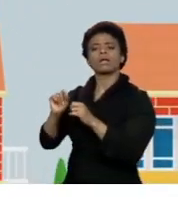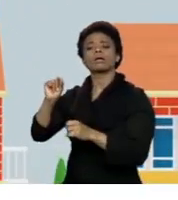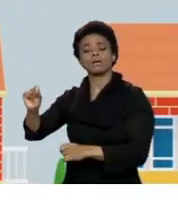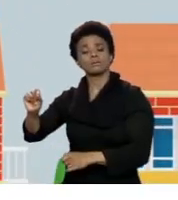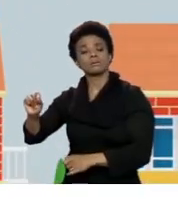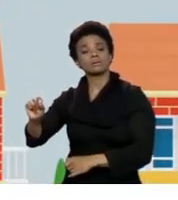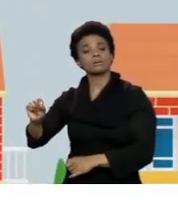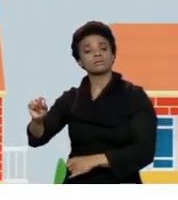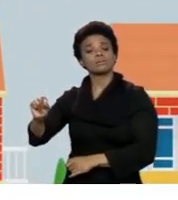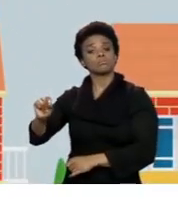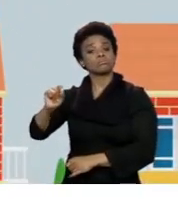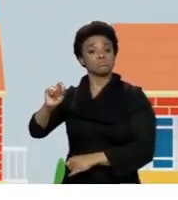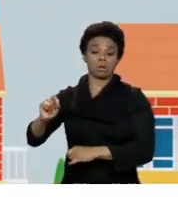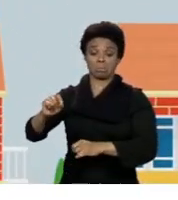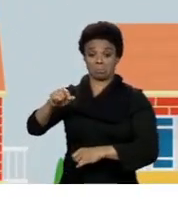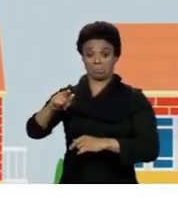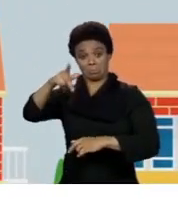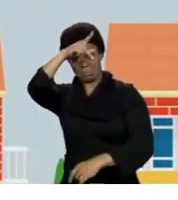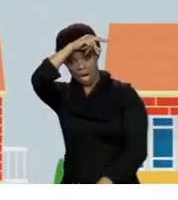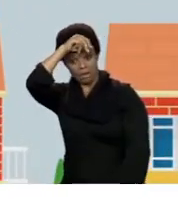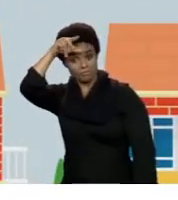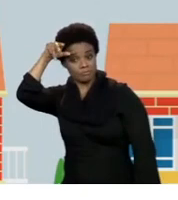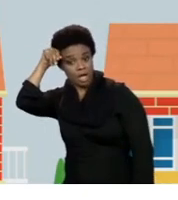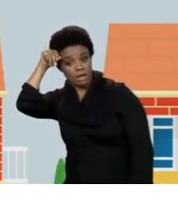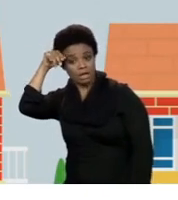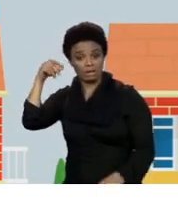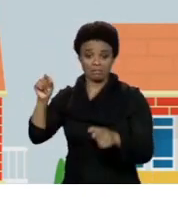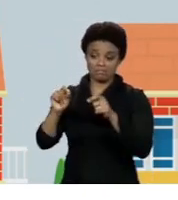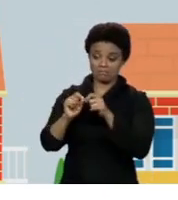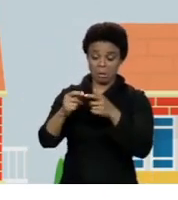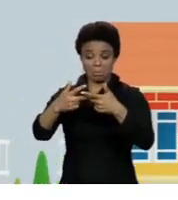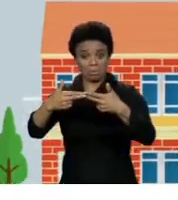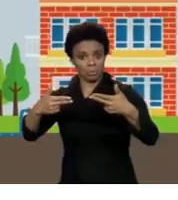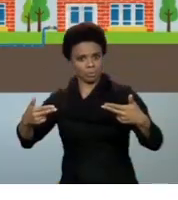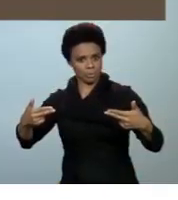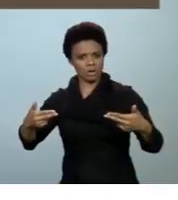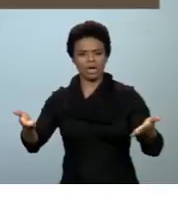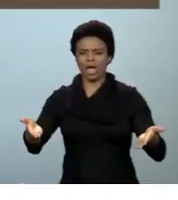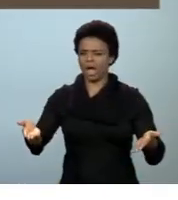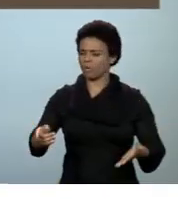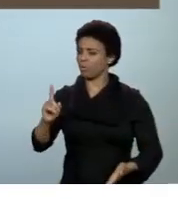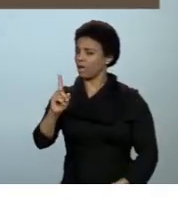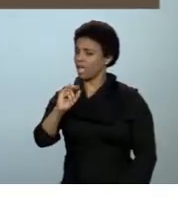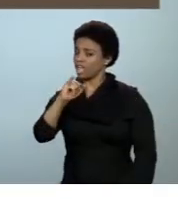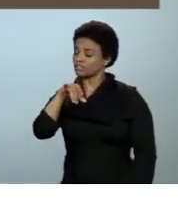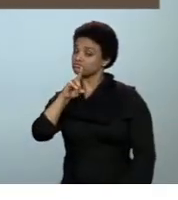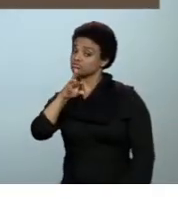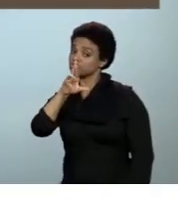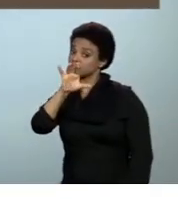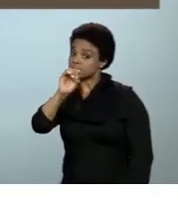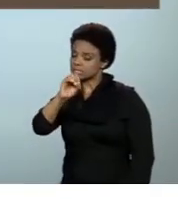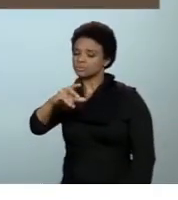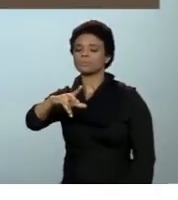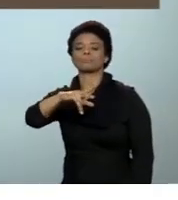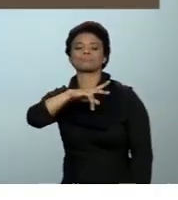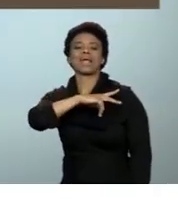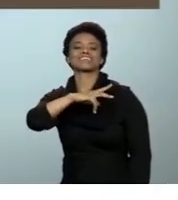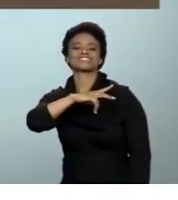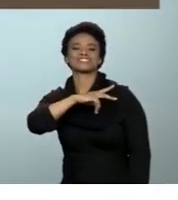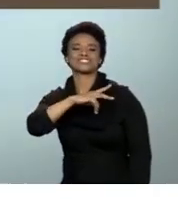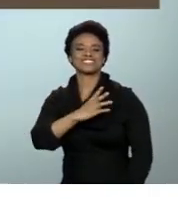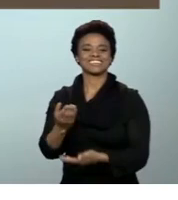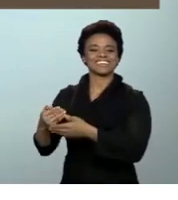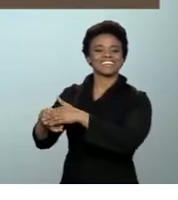no abastecimento indireto, o fornecimento é feito por reservatórios privados. E no abastecimento misto, parte do